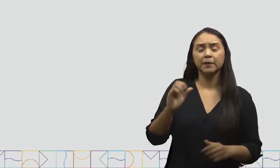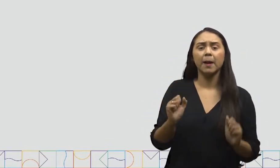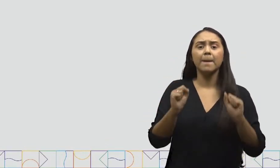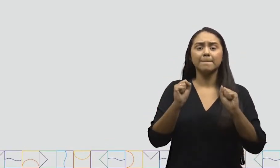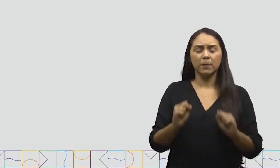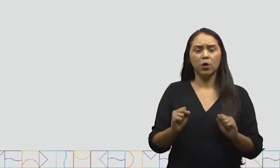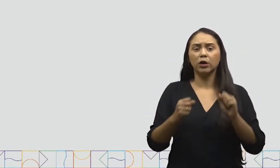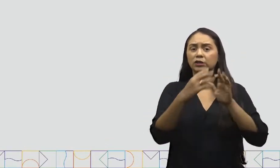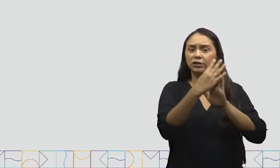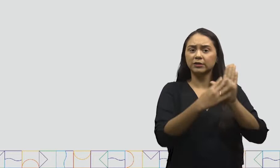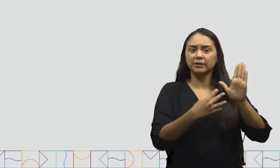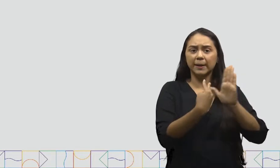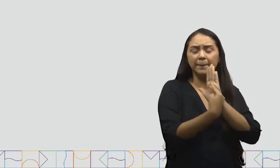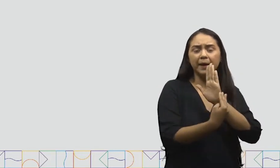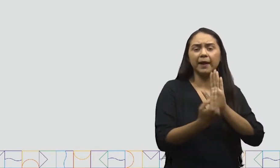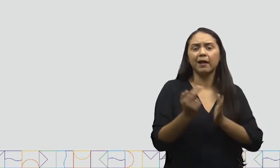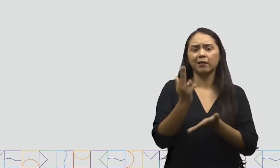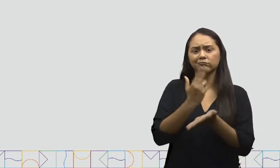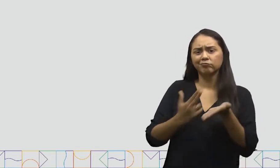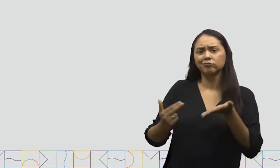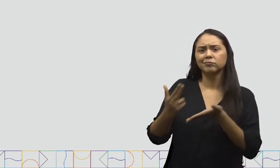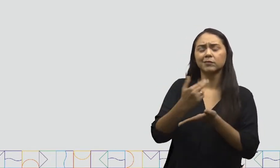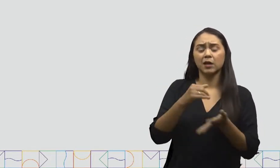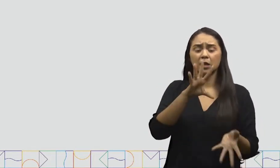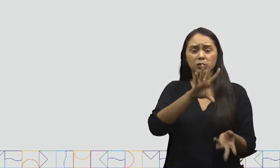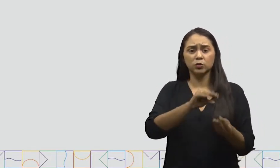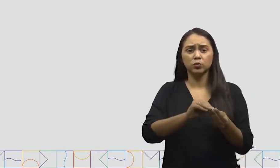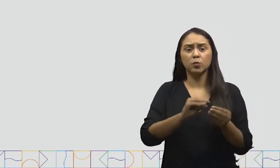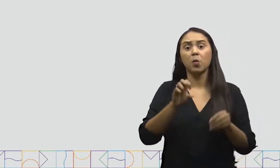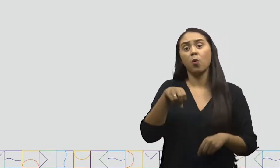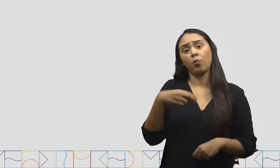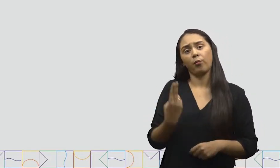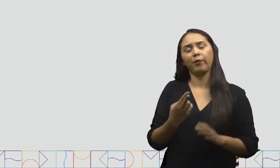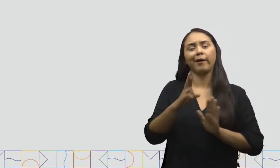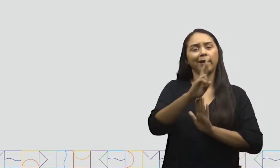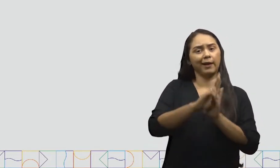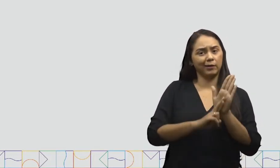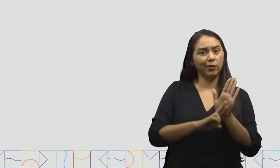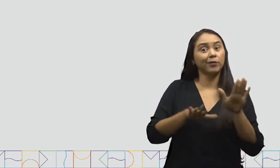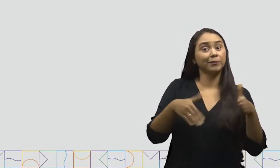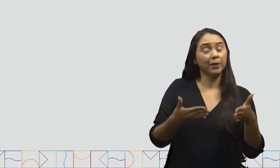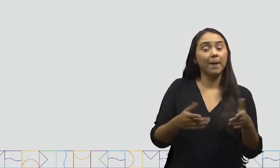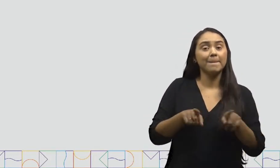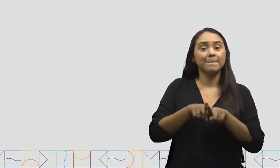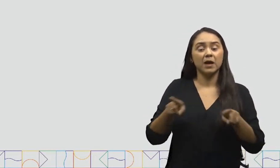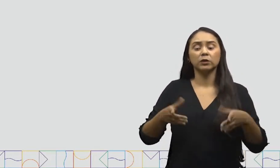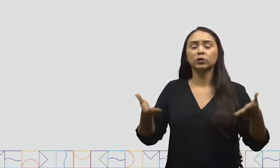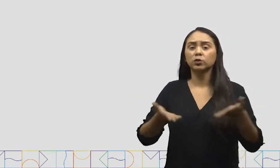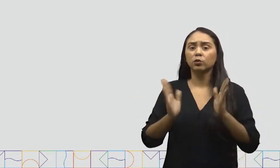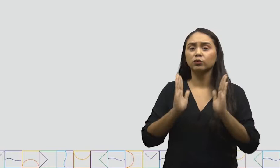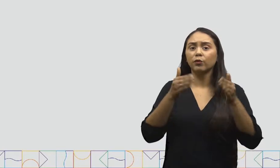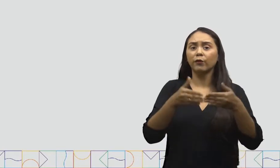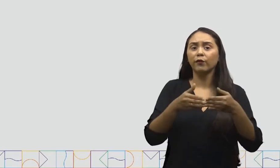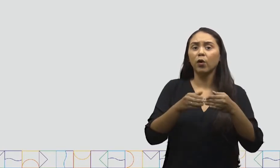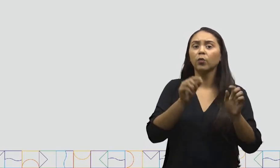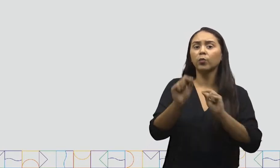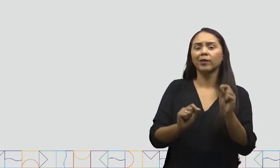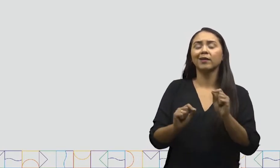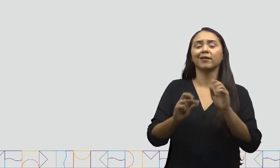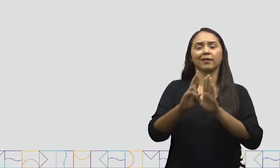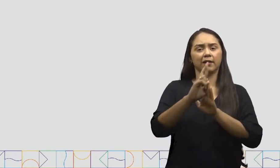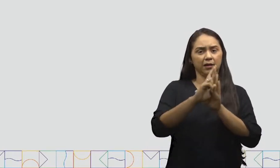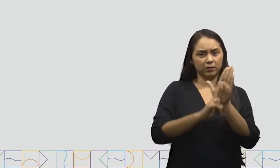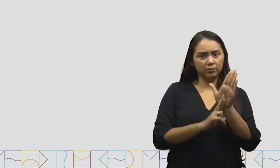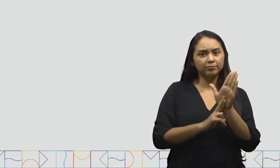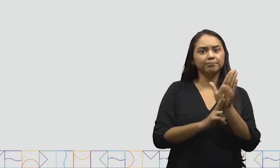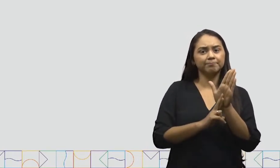por tabelas, ilustrações, resumo e relatório. Hoje focaremos mais uma vez no